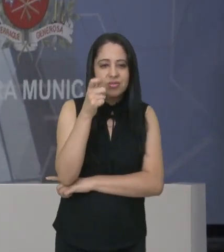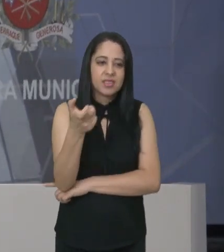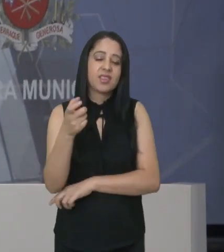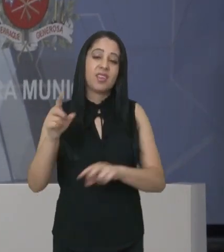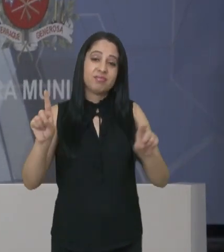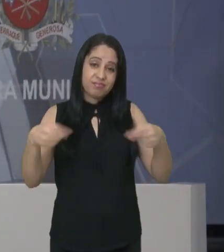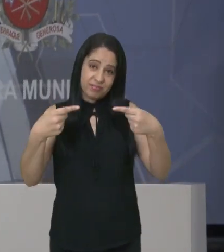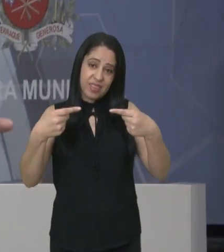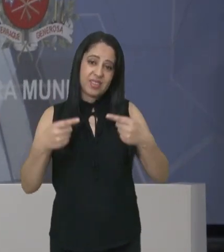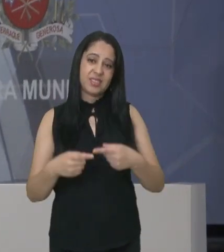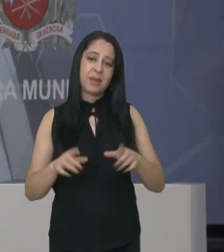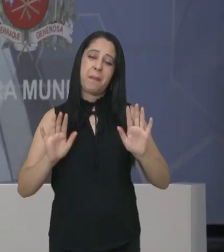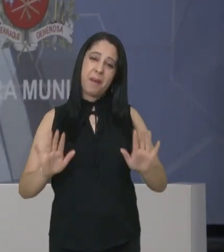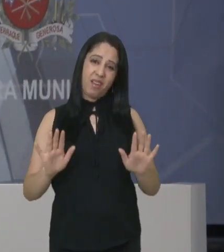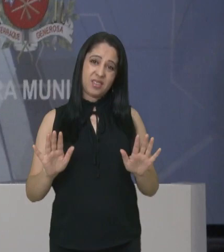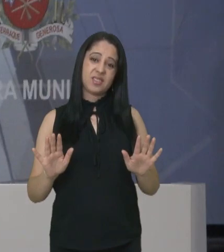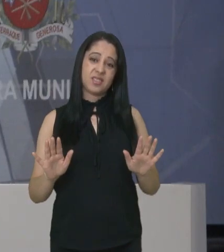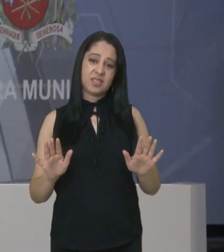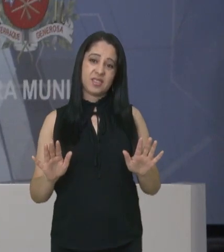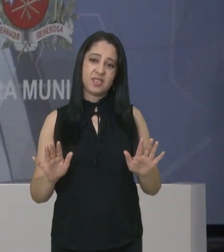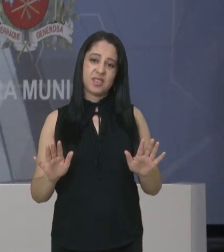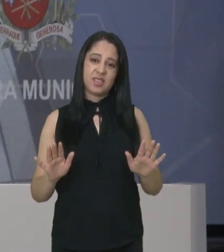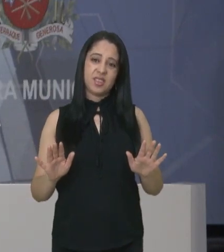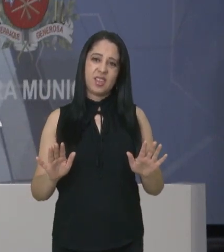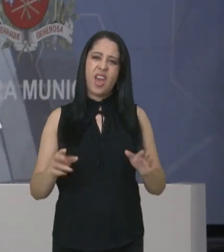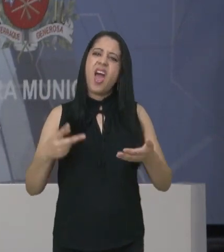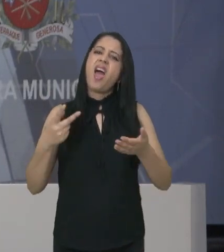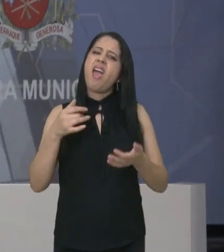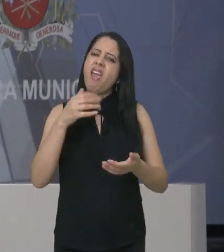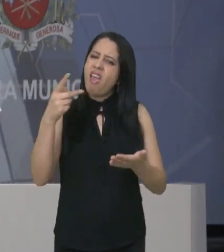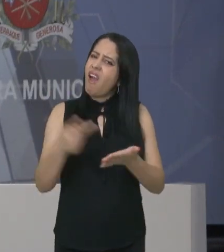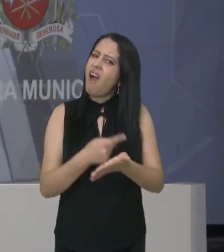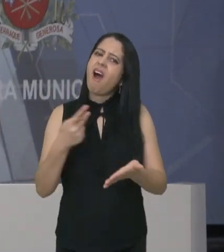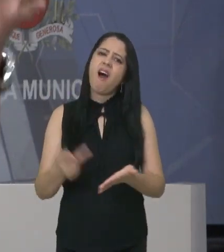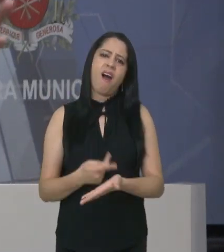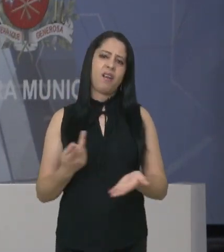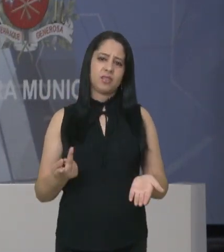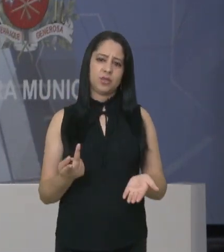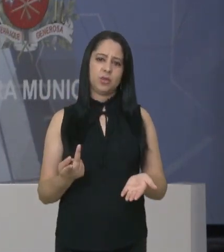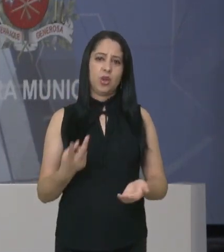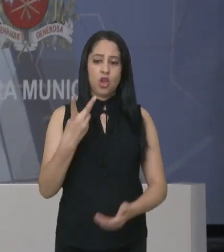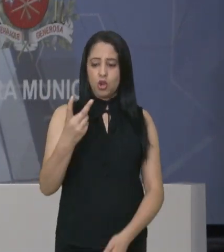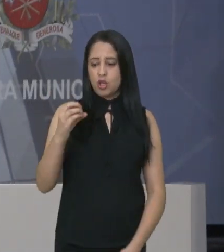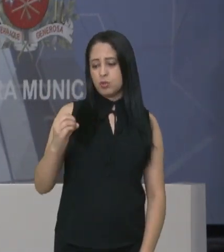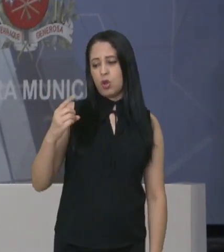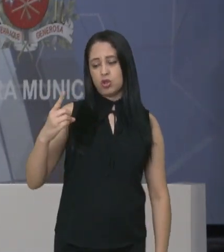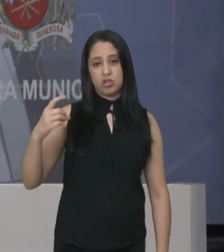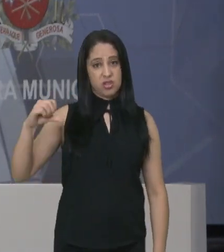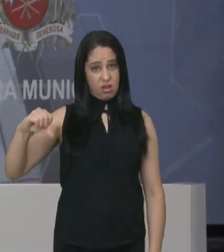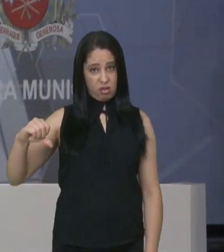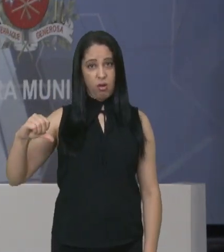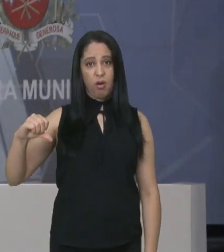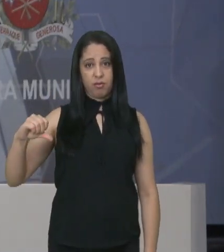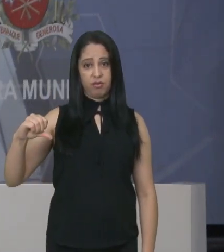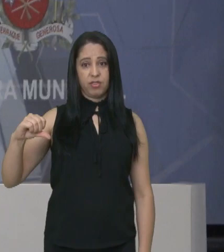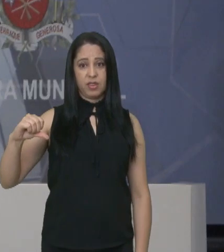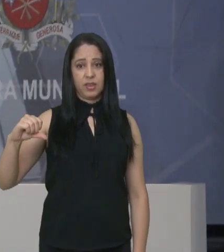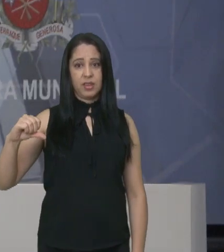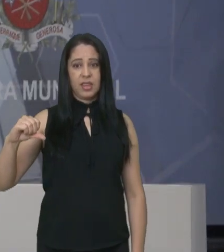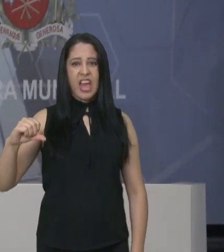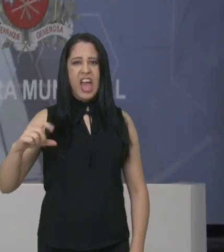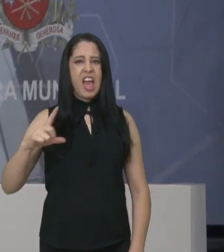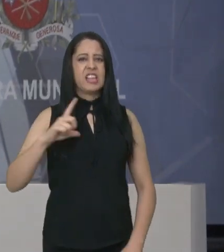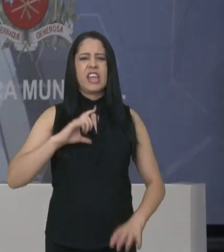escola. Eu acho que isso seria um grande erro. Nós, em 2019, antes da pandemia, fizemos